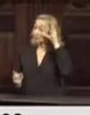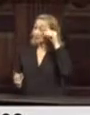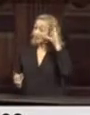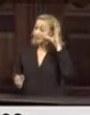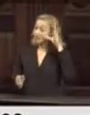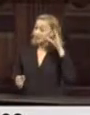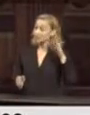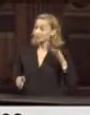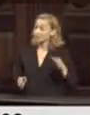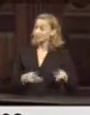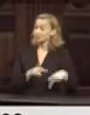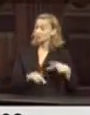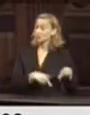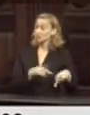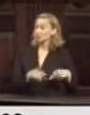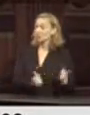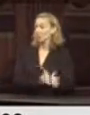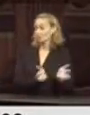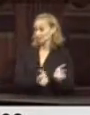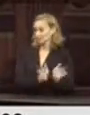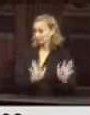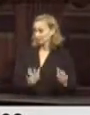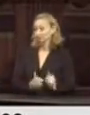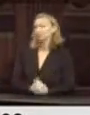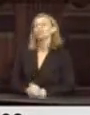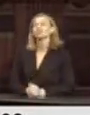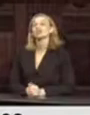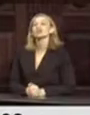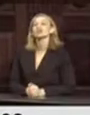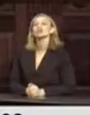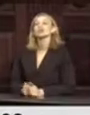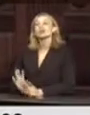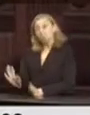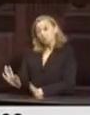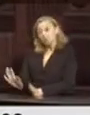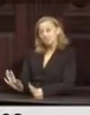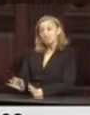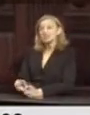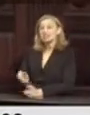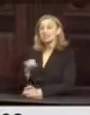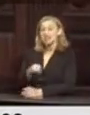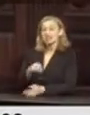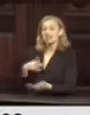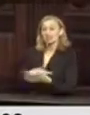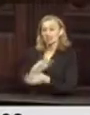das classes dominadas. Porque não, se assim o fosse,